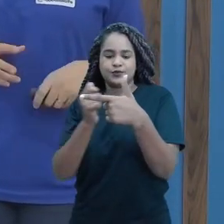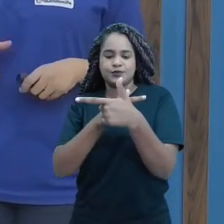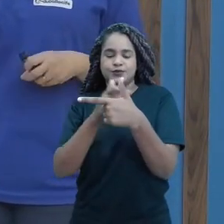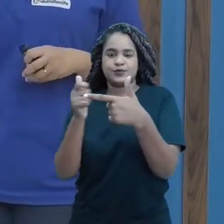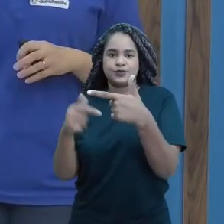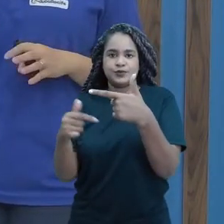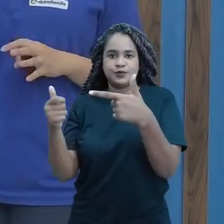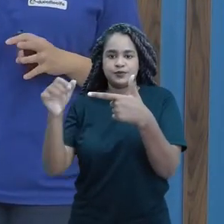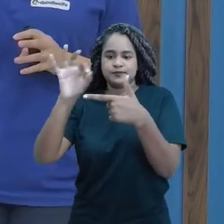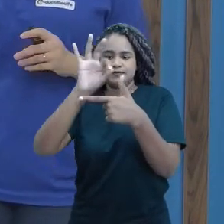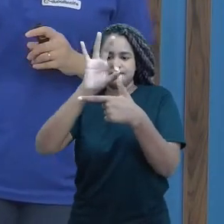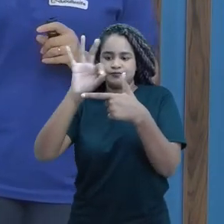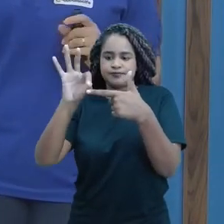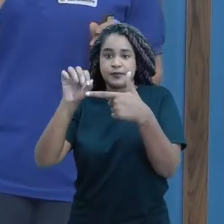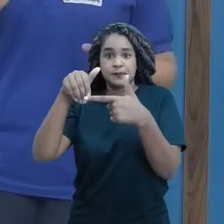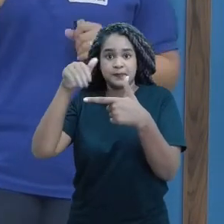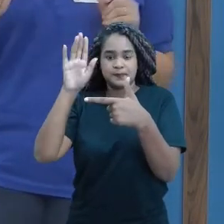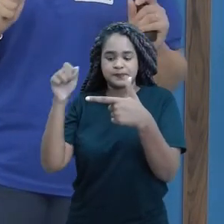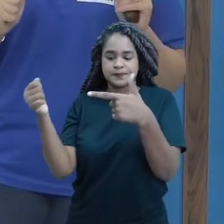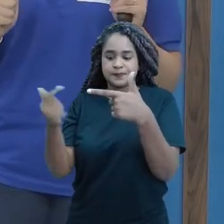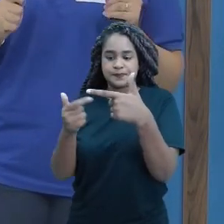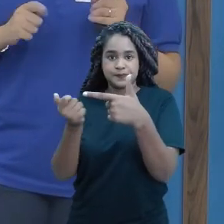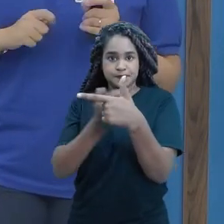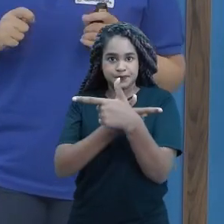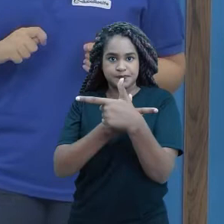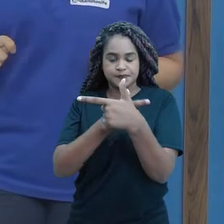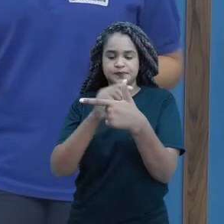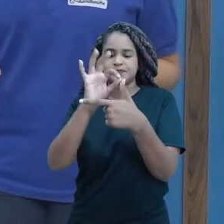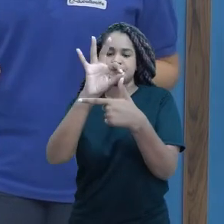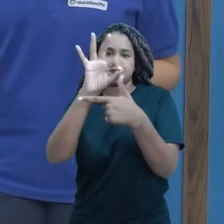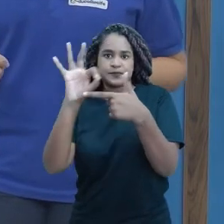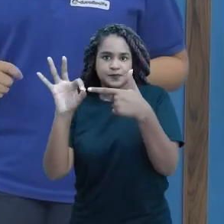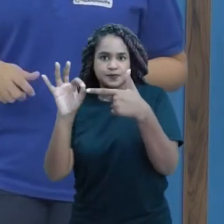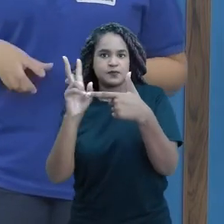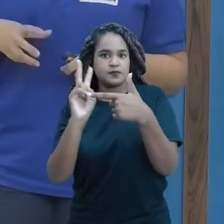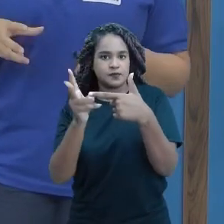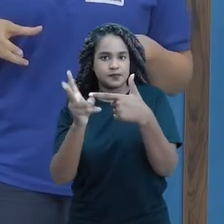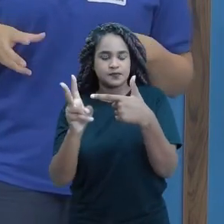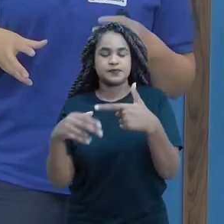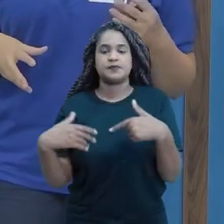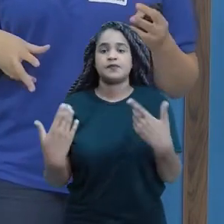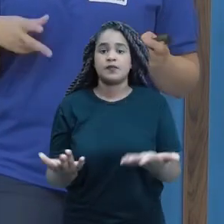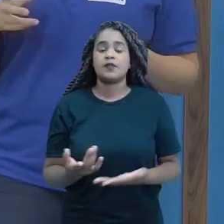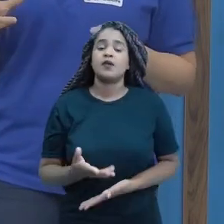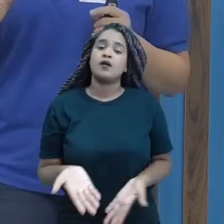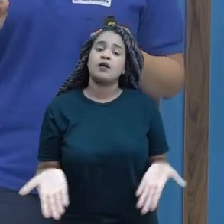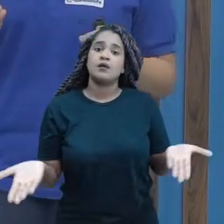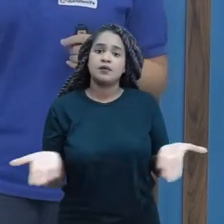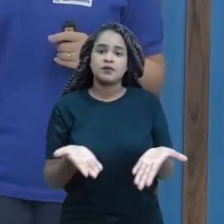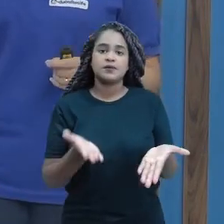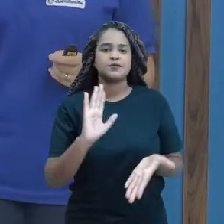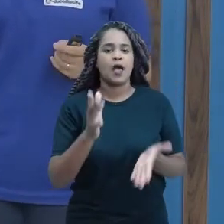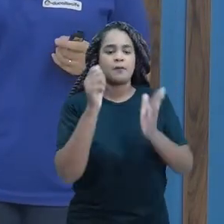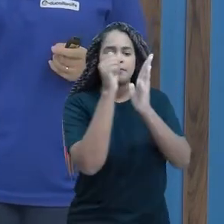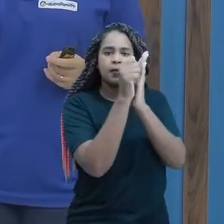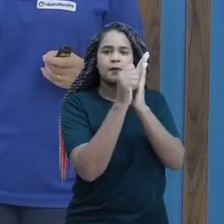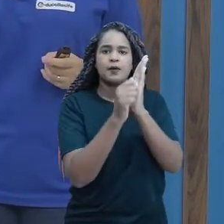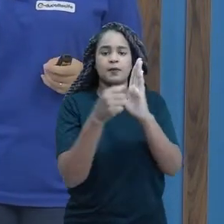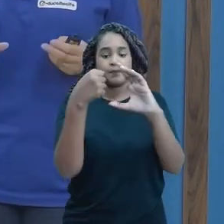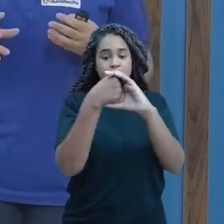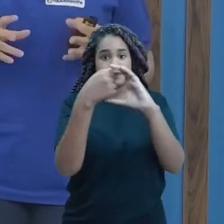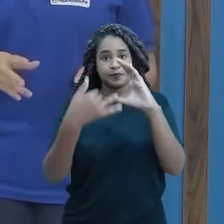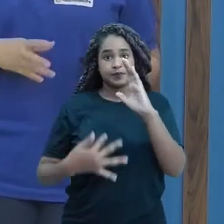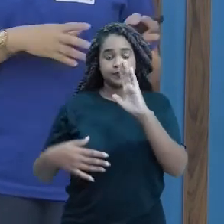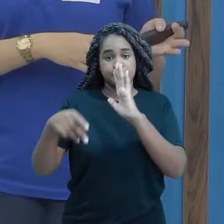gente já começa a colocar, sempre peço para vocês fazerem as anotações, né? A gente já começa a colocar aí algumas